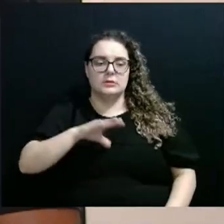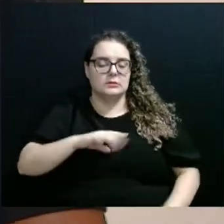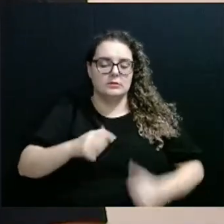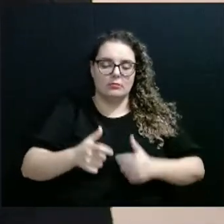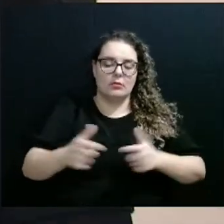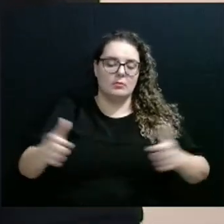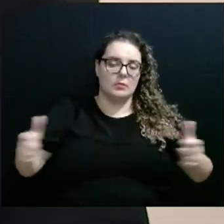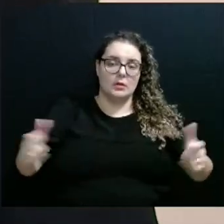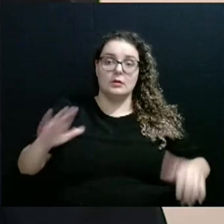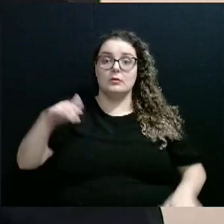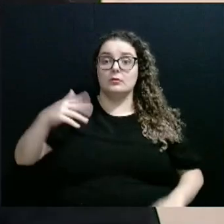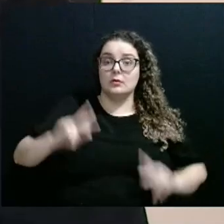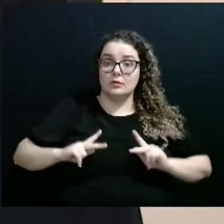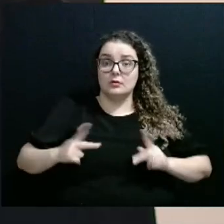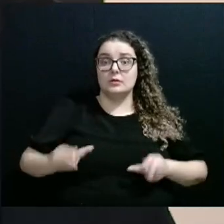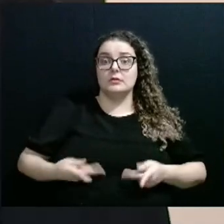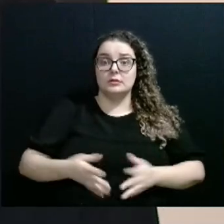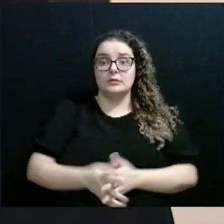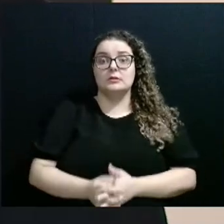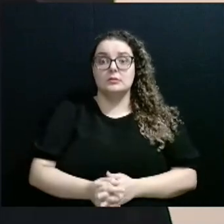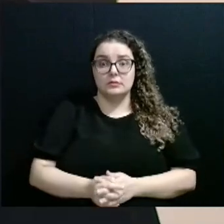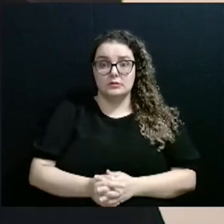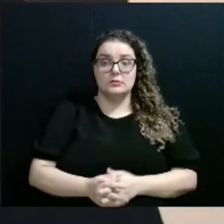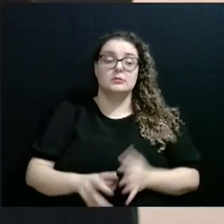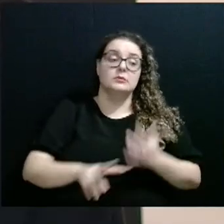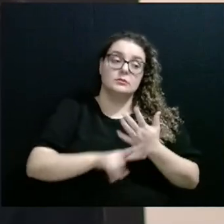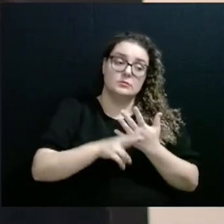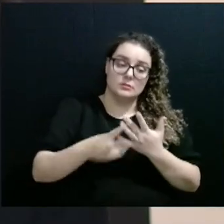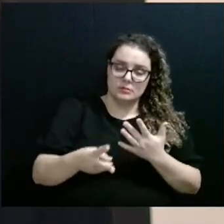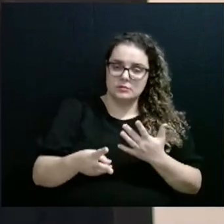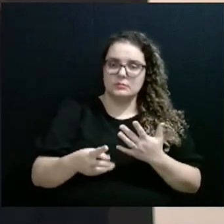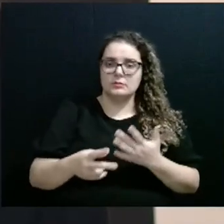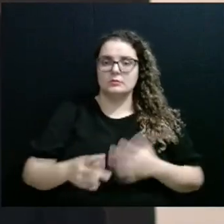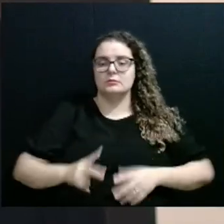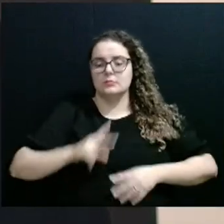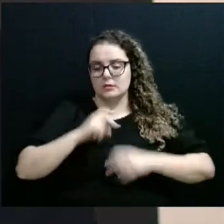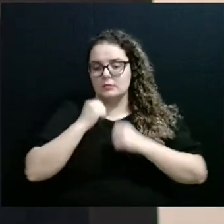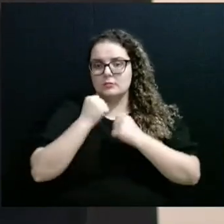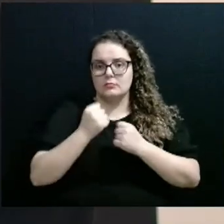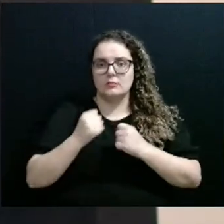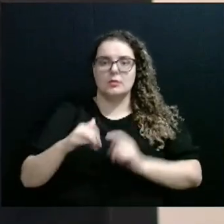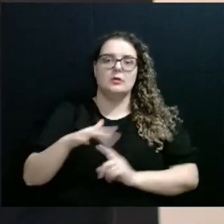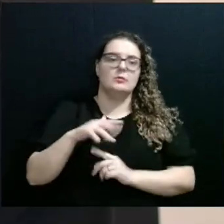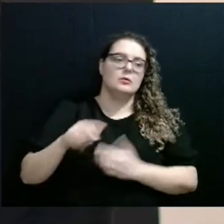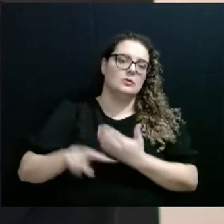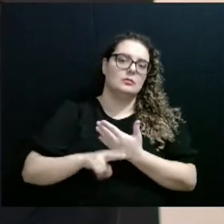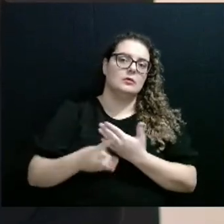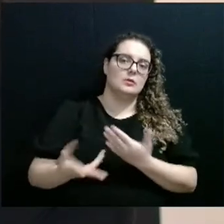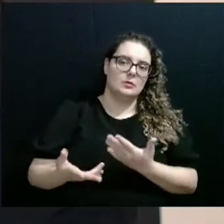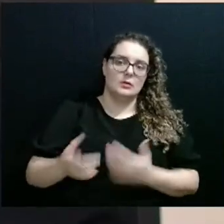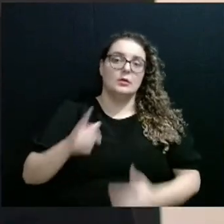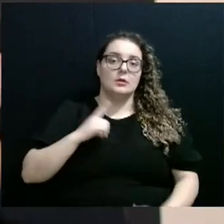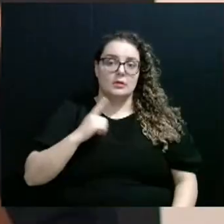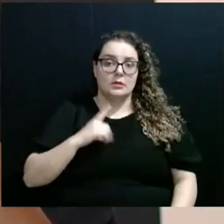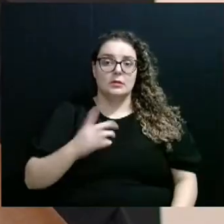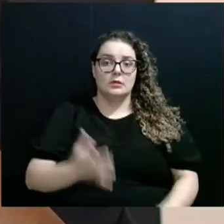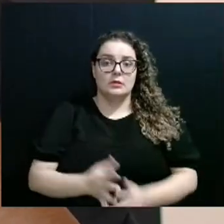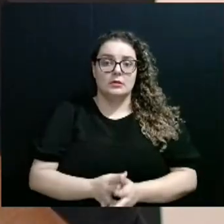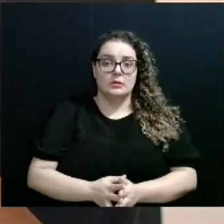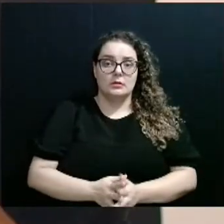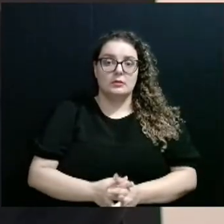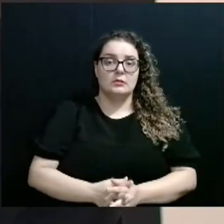conseguiu interferir com mais força, né, no meio ambiente ali, aí você tem esse dado de que